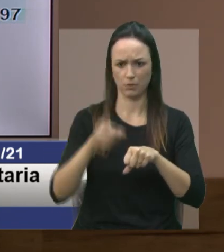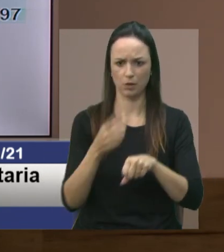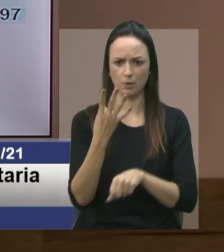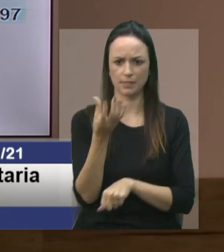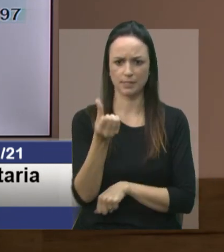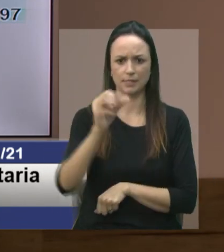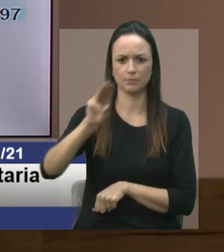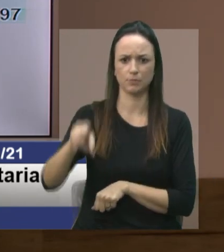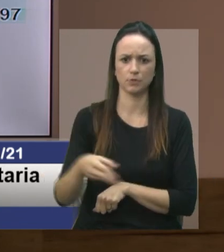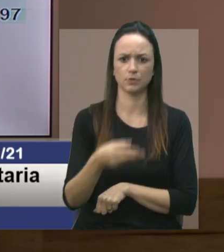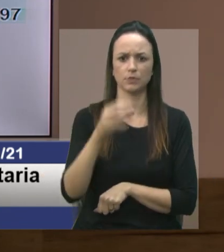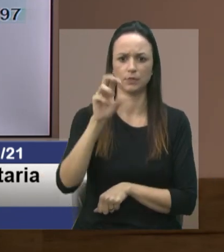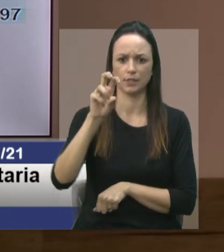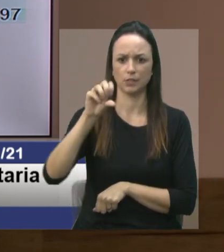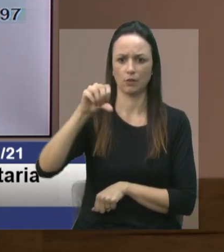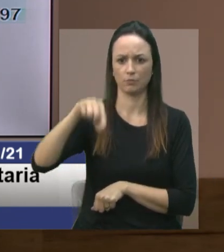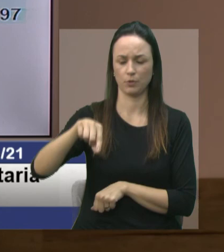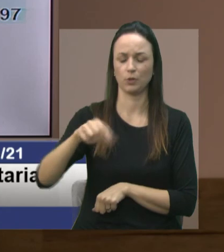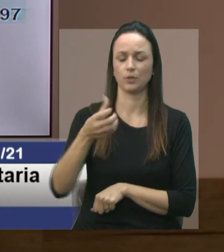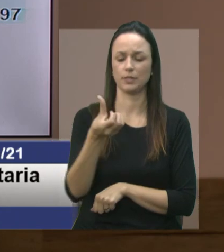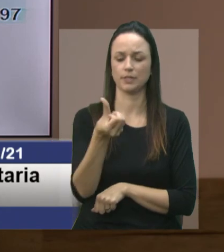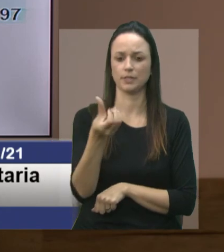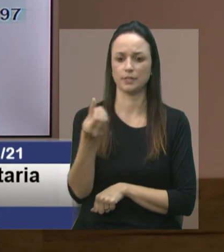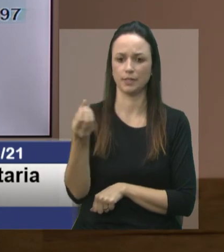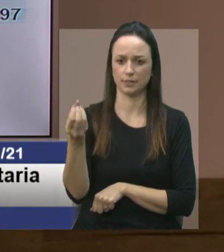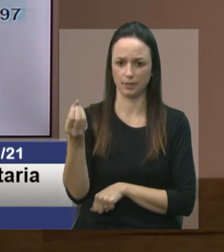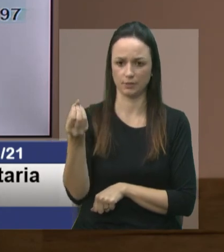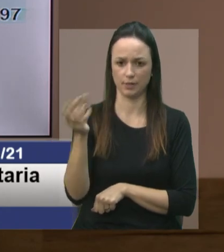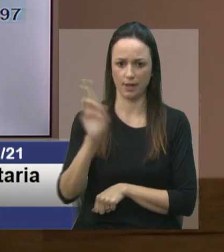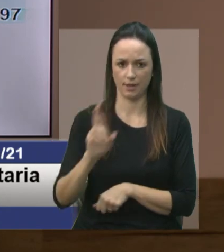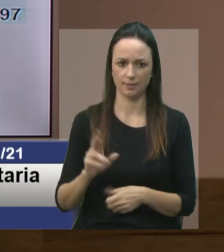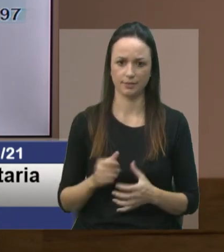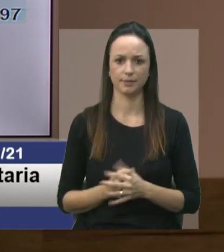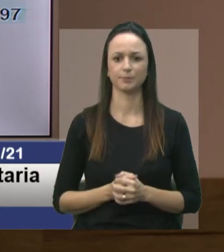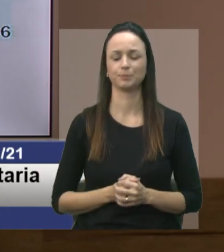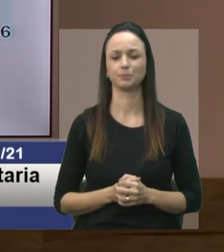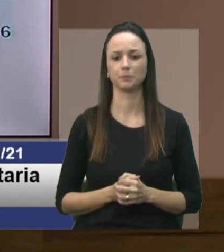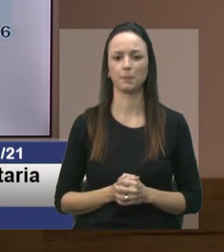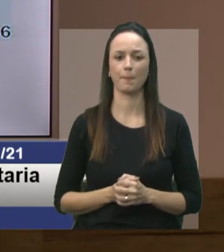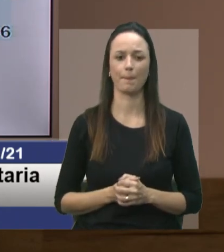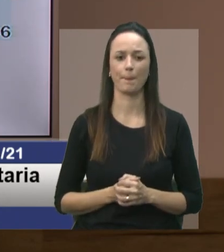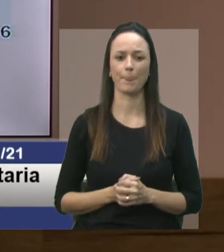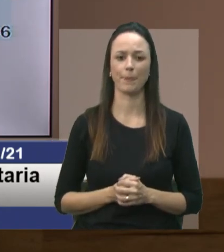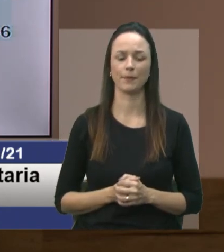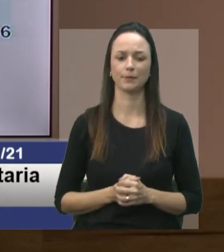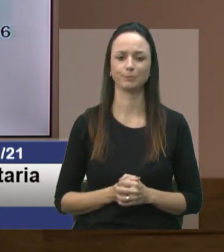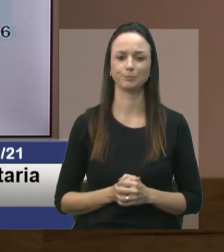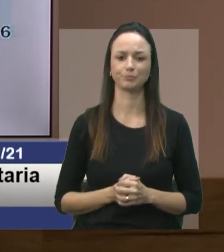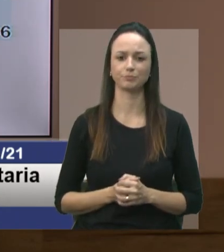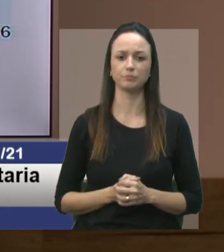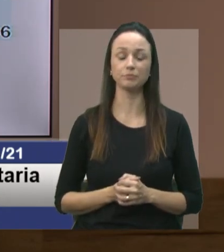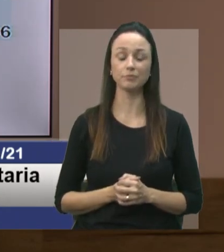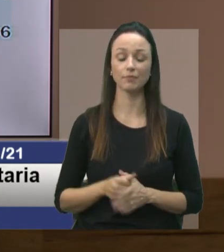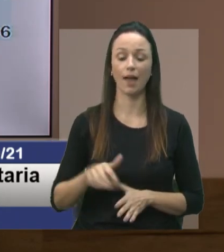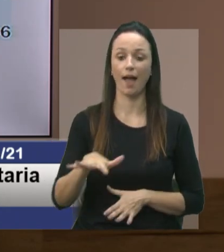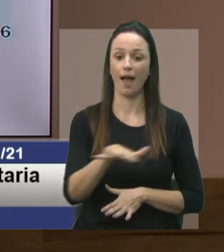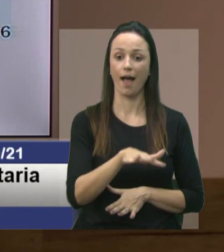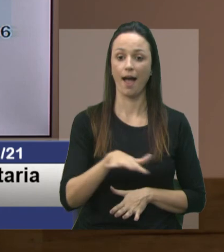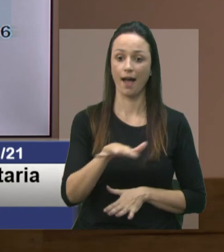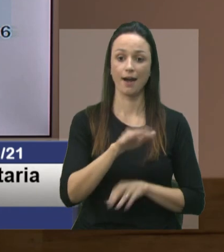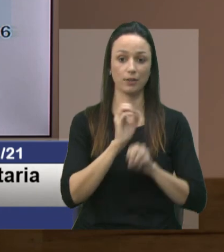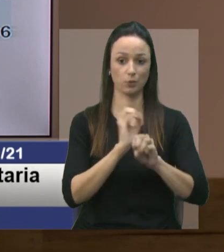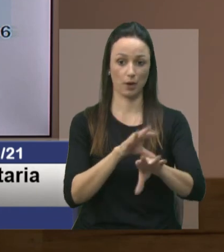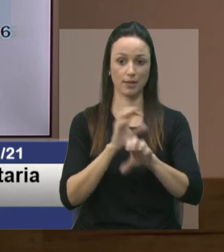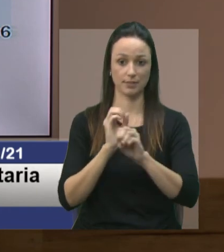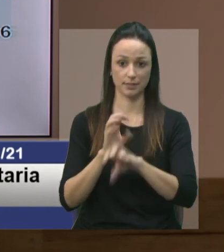R$ 46.509.000. E R$ 600. Na educação,